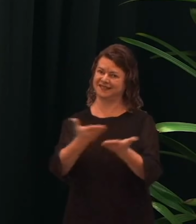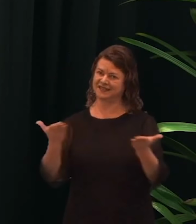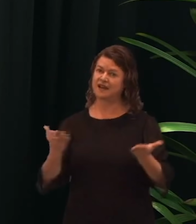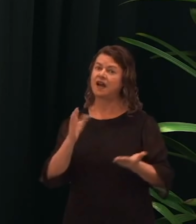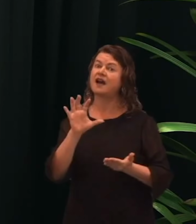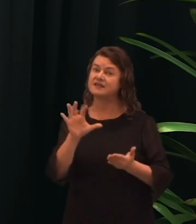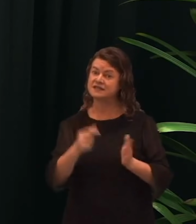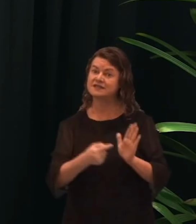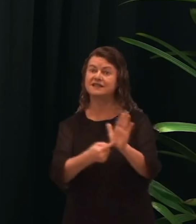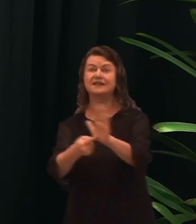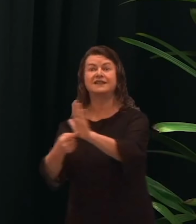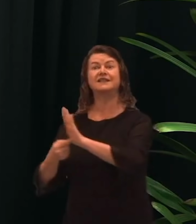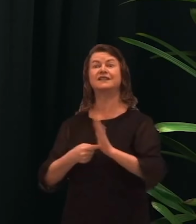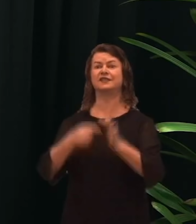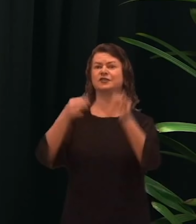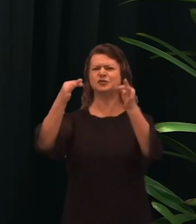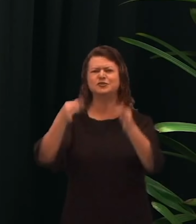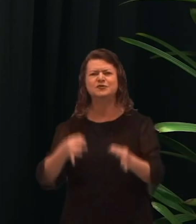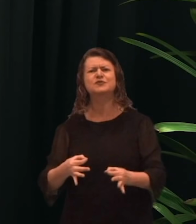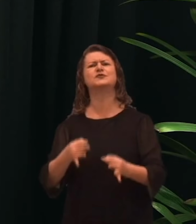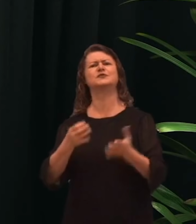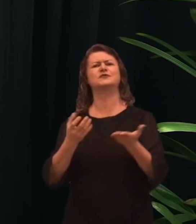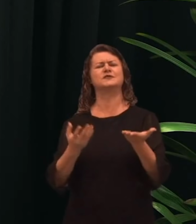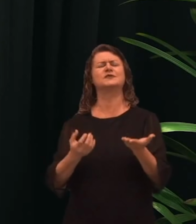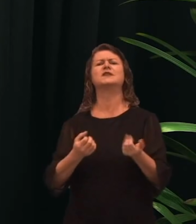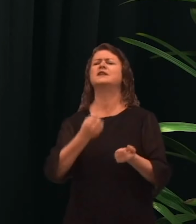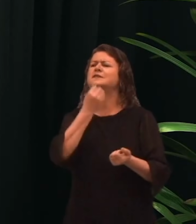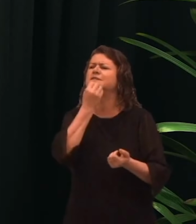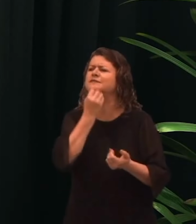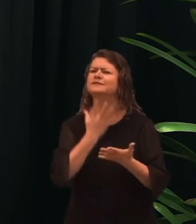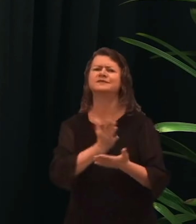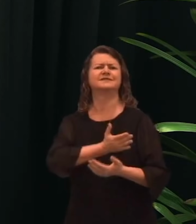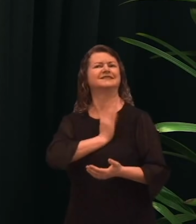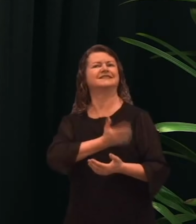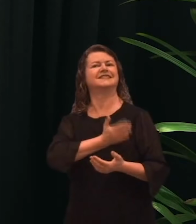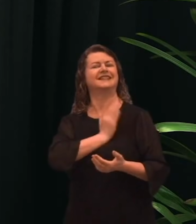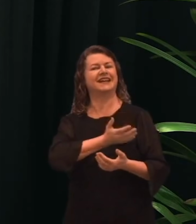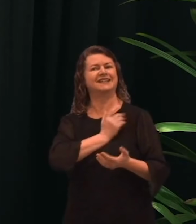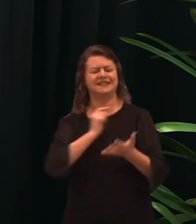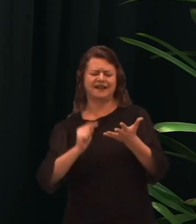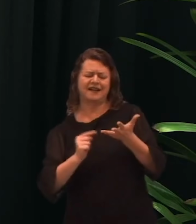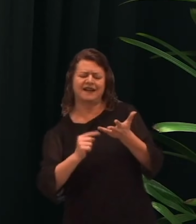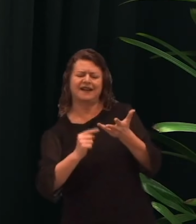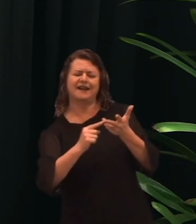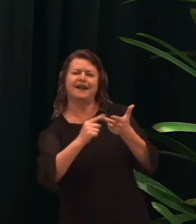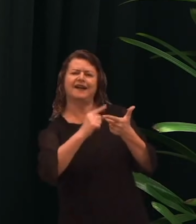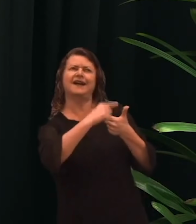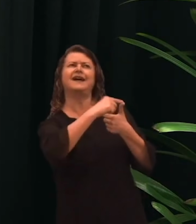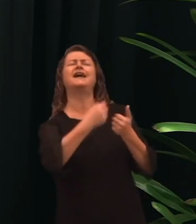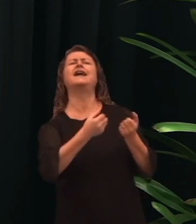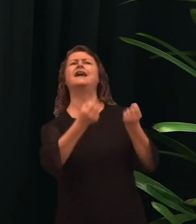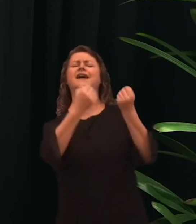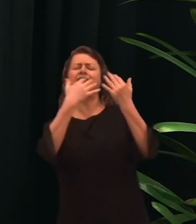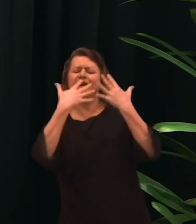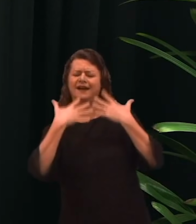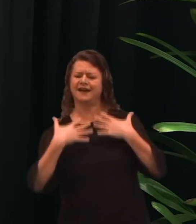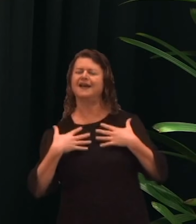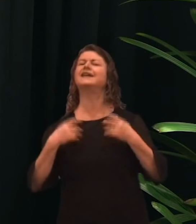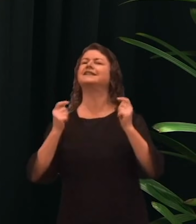assim vivermos de forma justa, piedosa, trazendo sobre nós as características